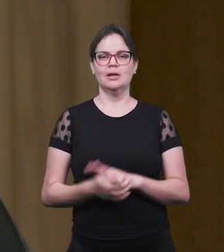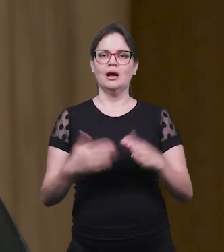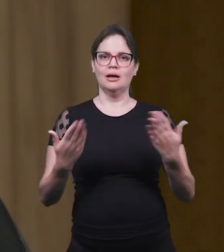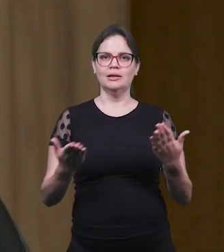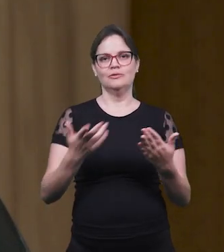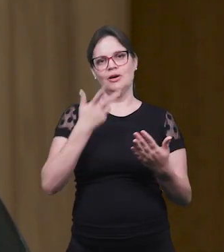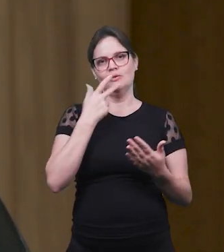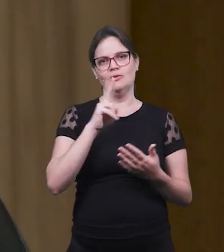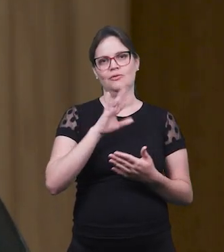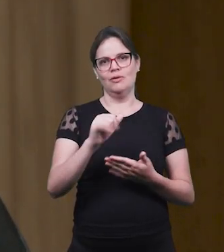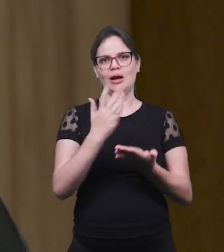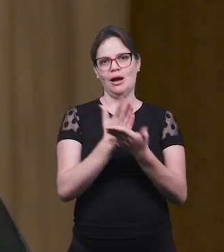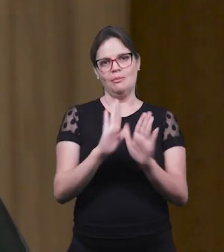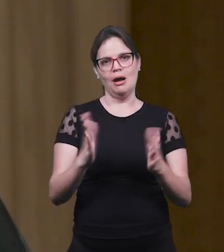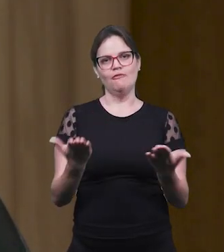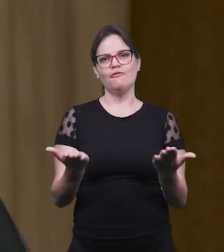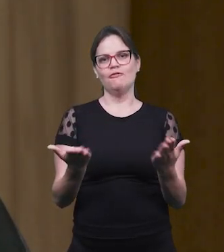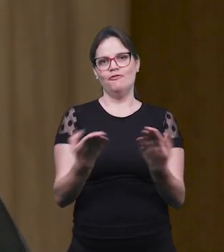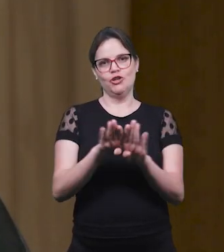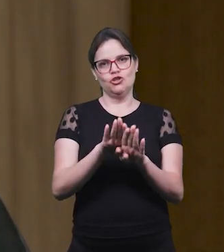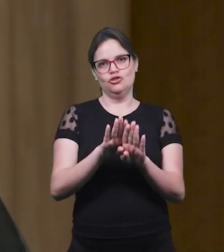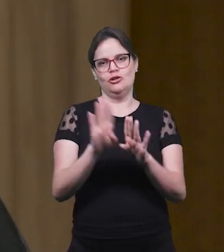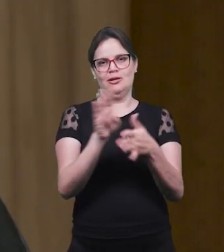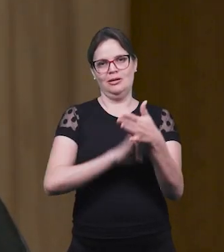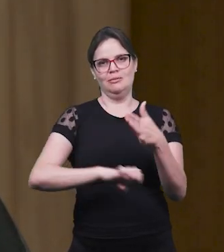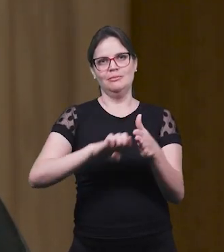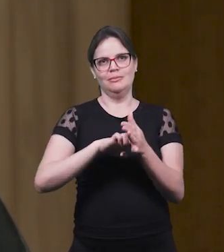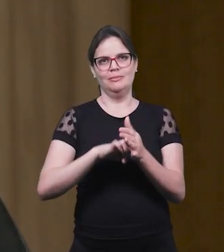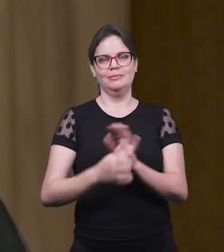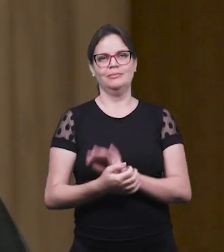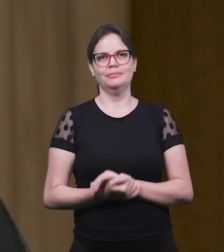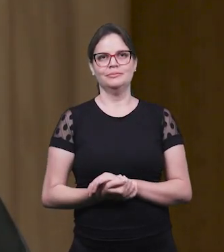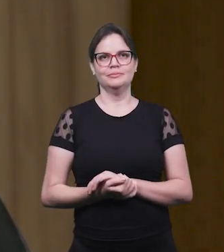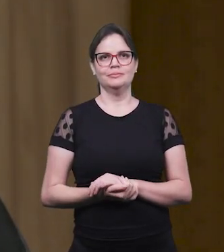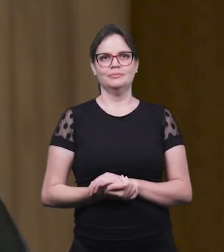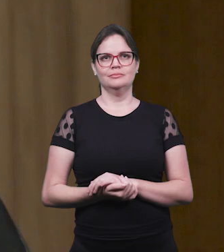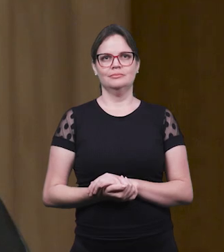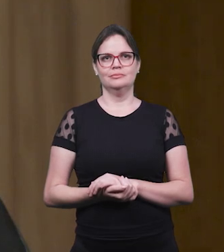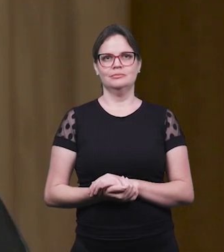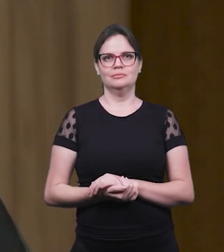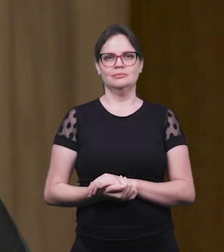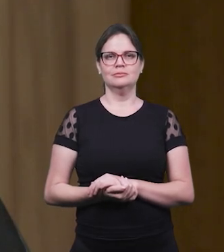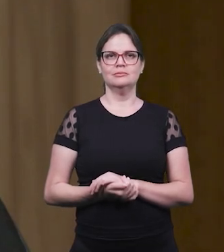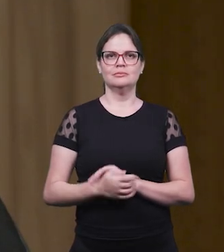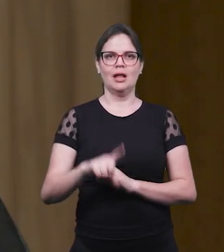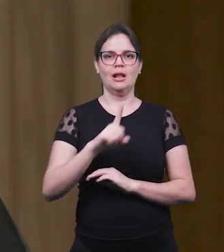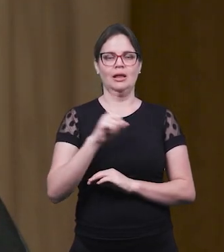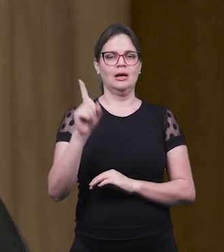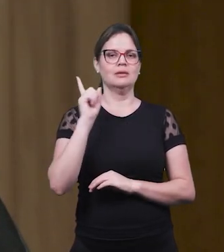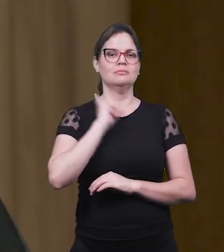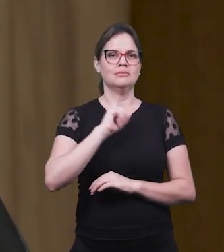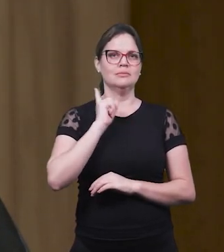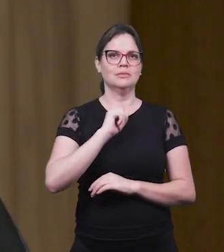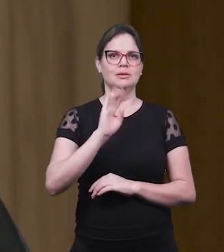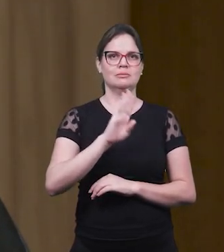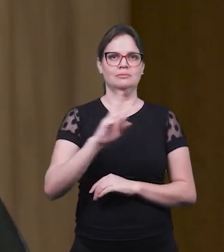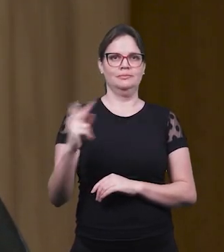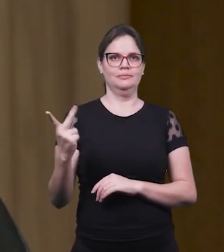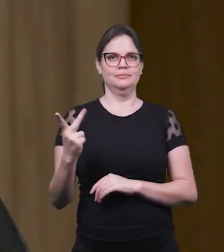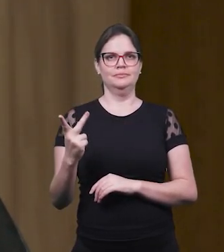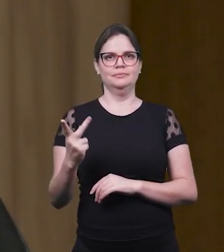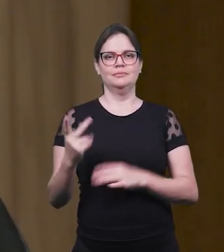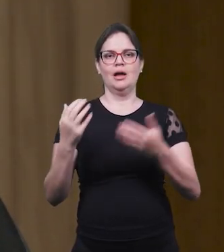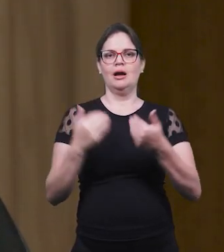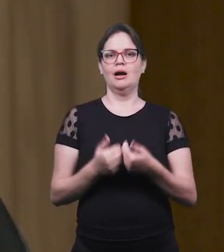as atividades, fechar mesmo a empresa em Belo Horizonte e